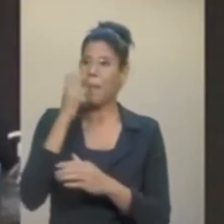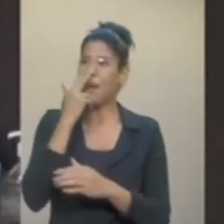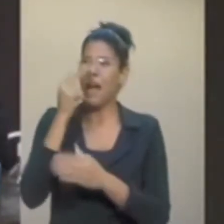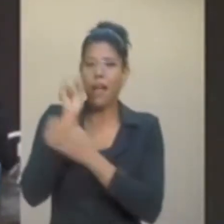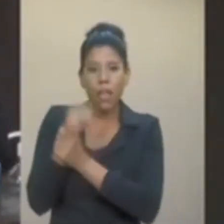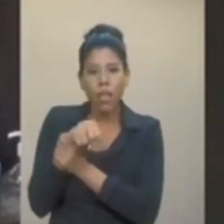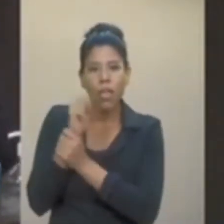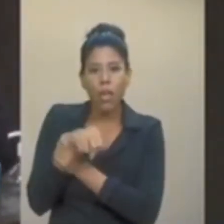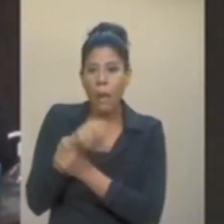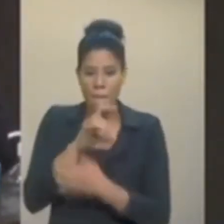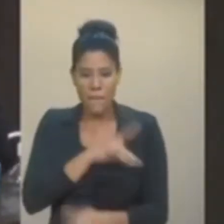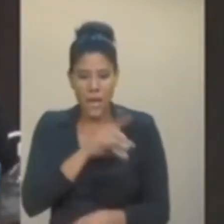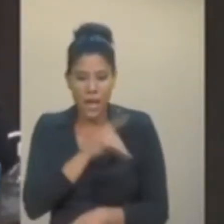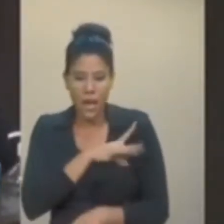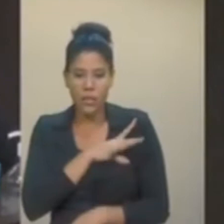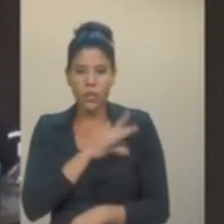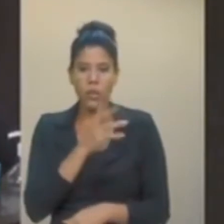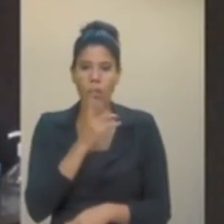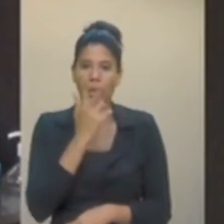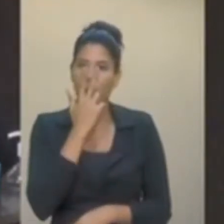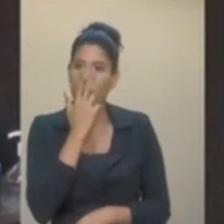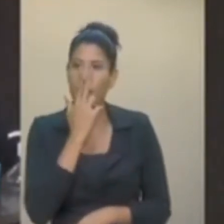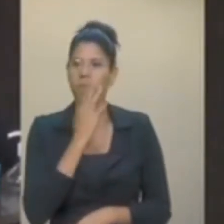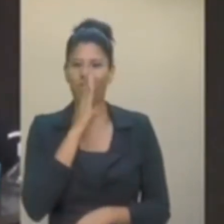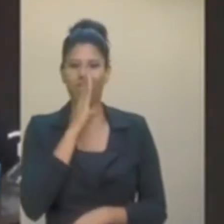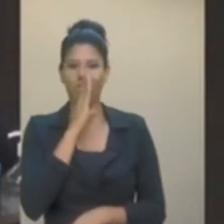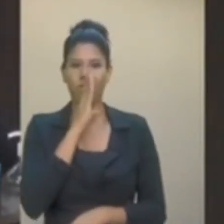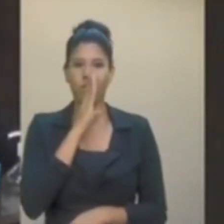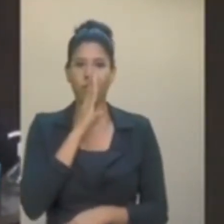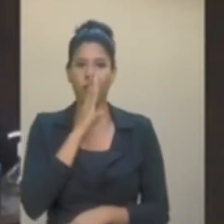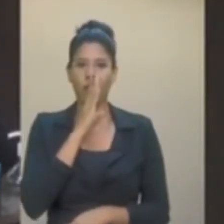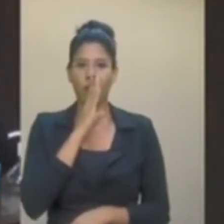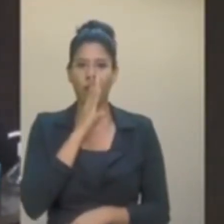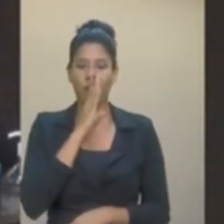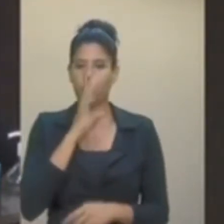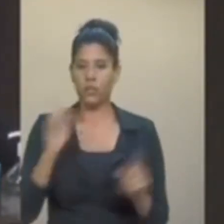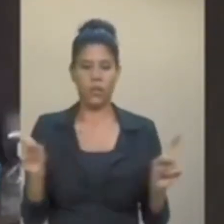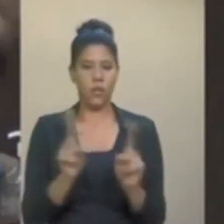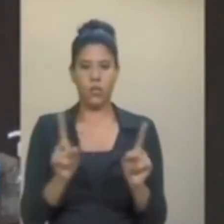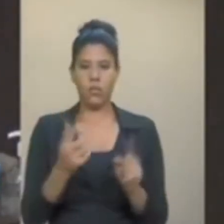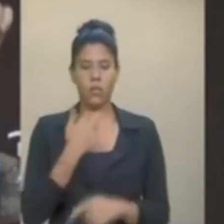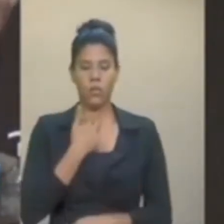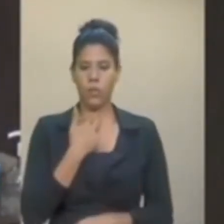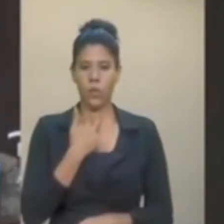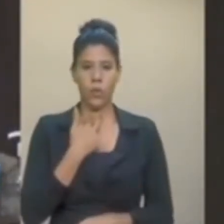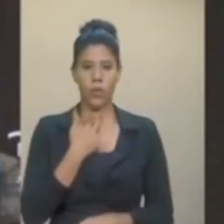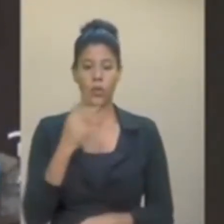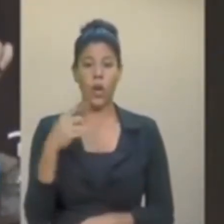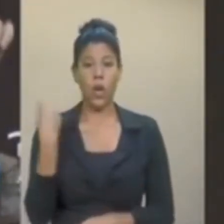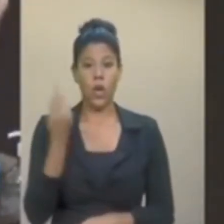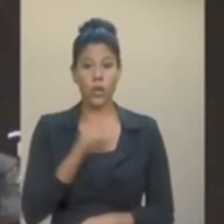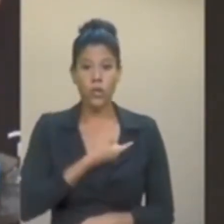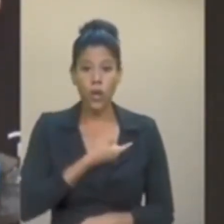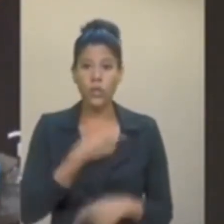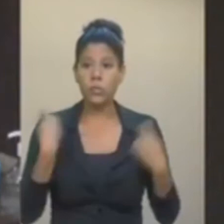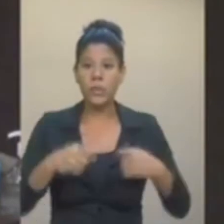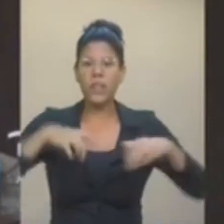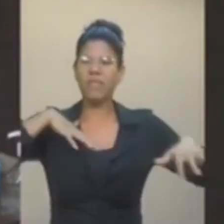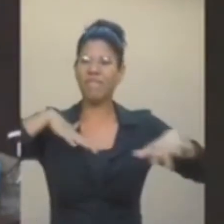não podemos nos calar e nos aquietar. Somente a